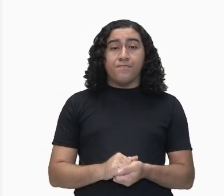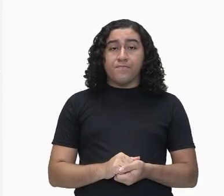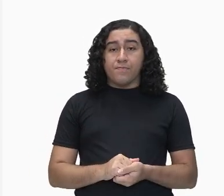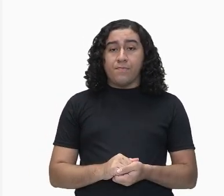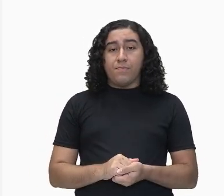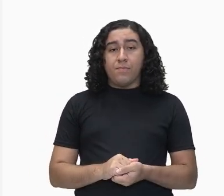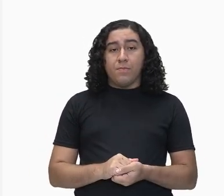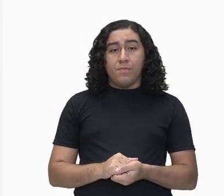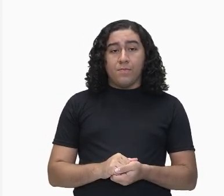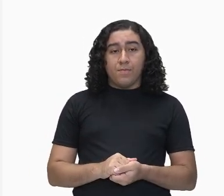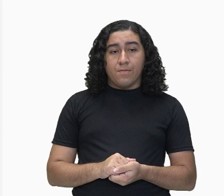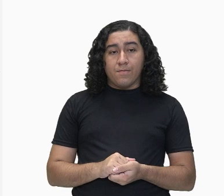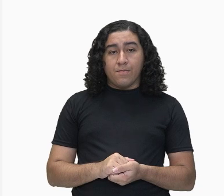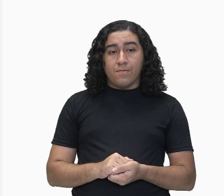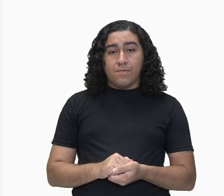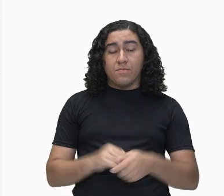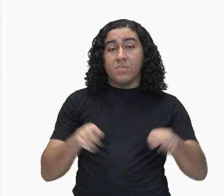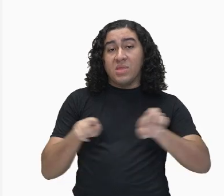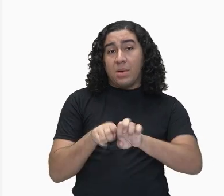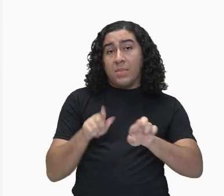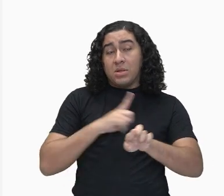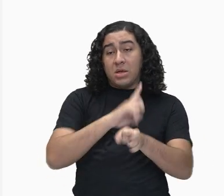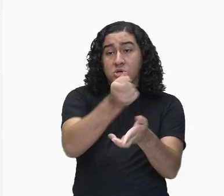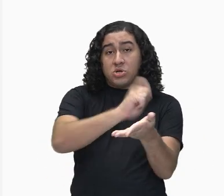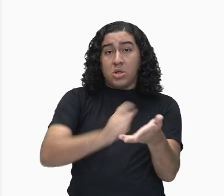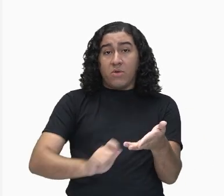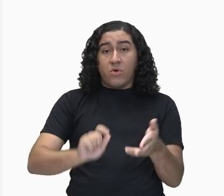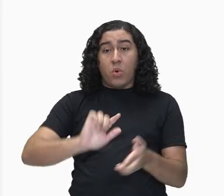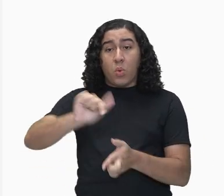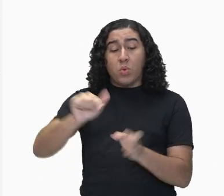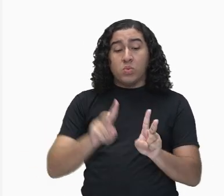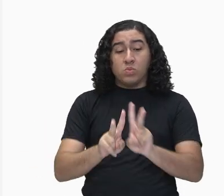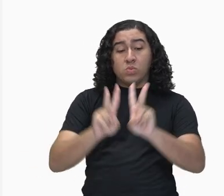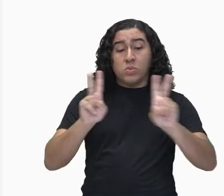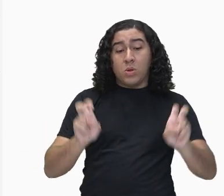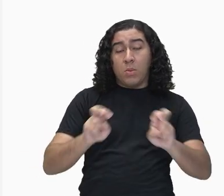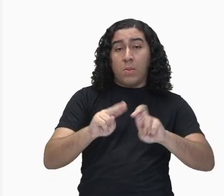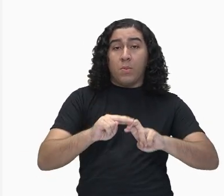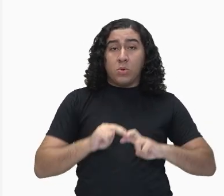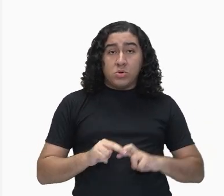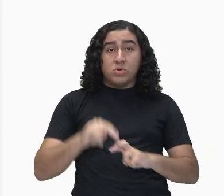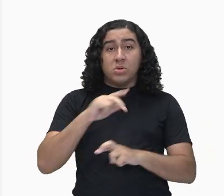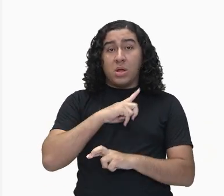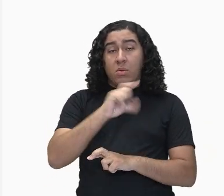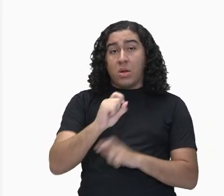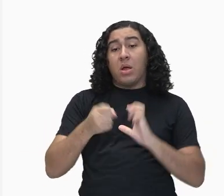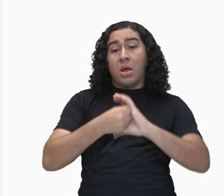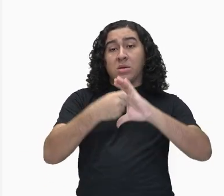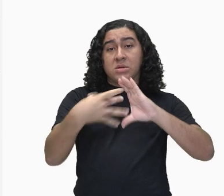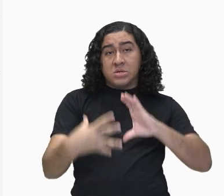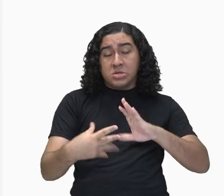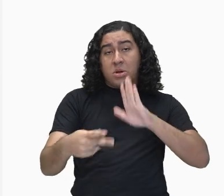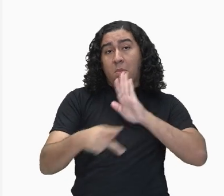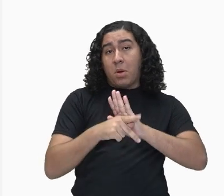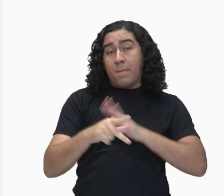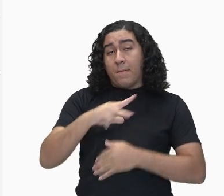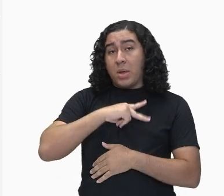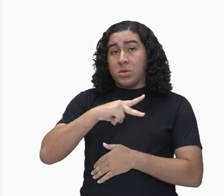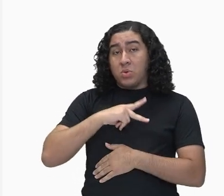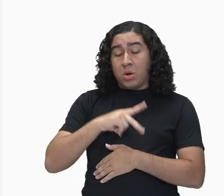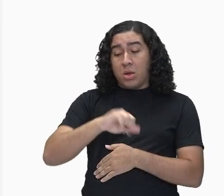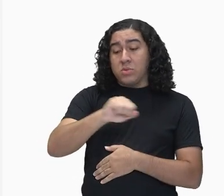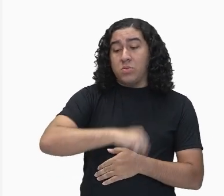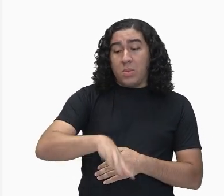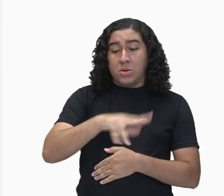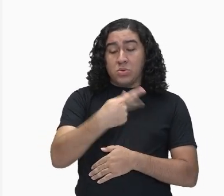eles escrevem sobre outras coisas, né? Então, por isso que eles têm características próprias nos seus